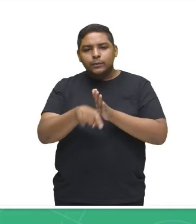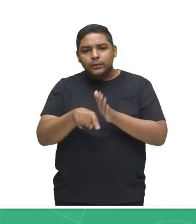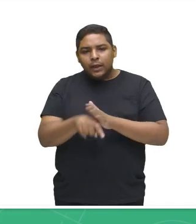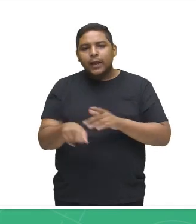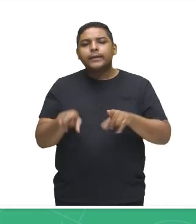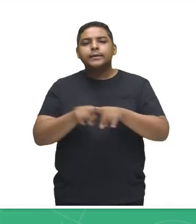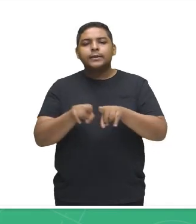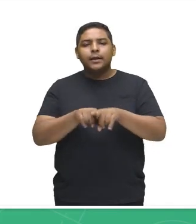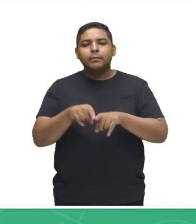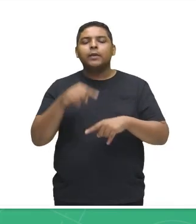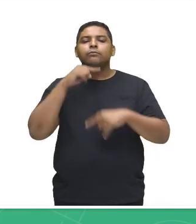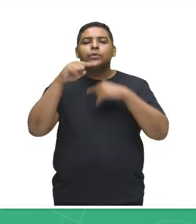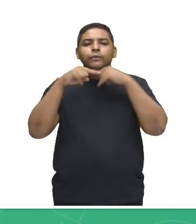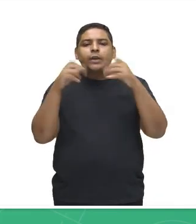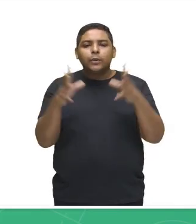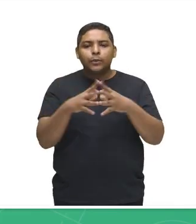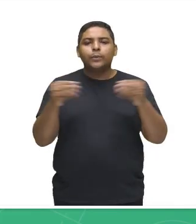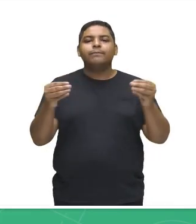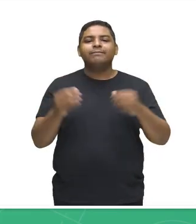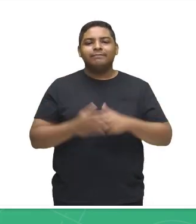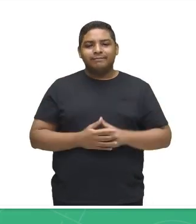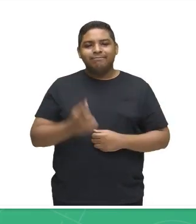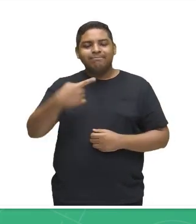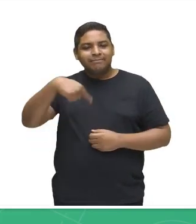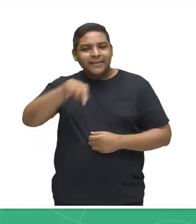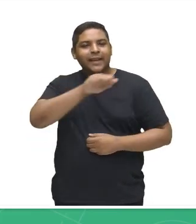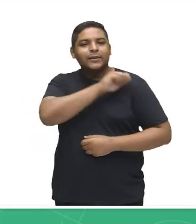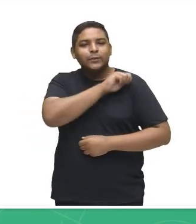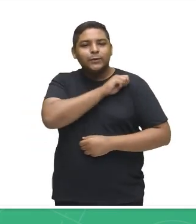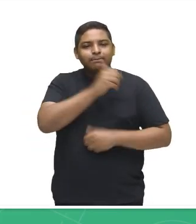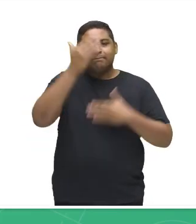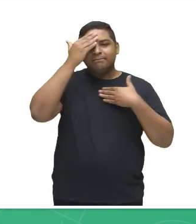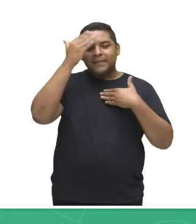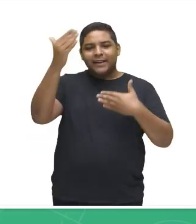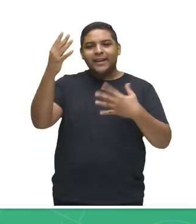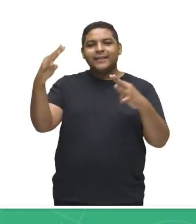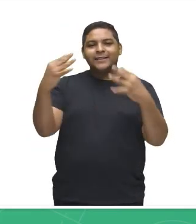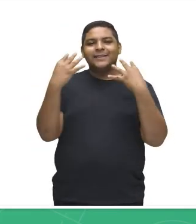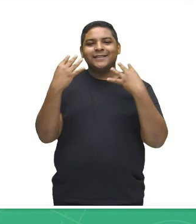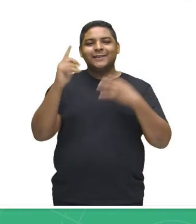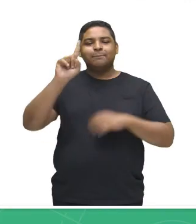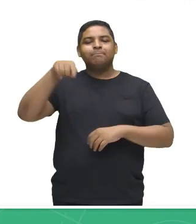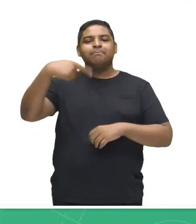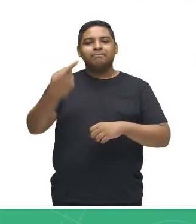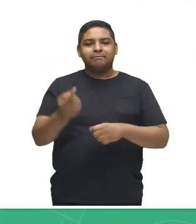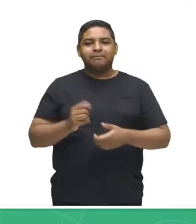as dúvidas de vocês, tudo bem? Queridos, muito obrigada pela atenção e até a próxima!